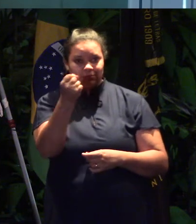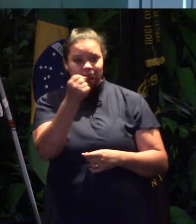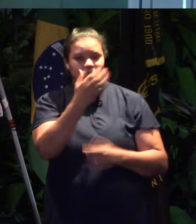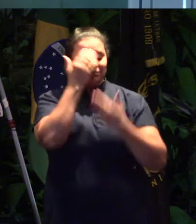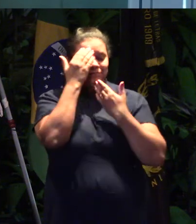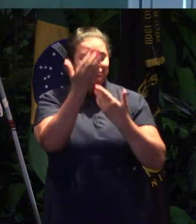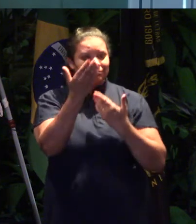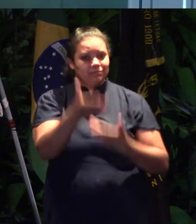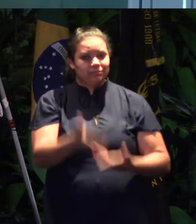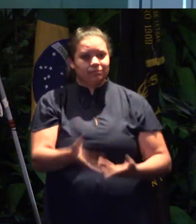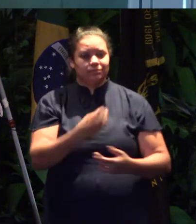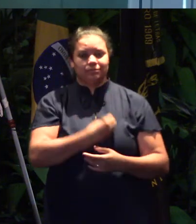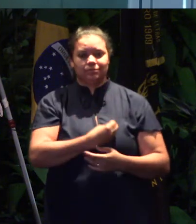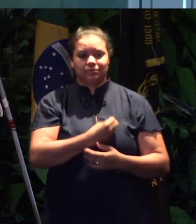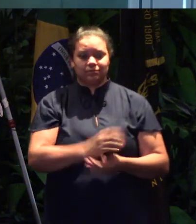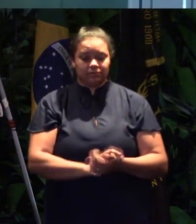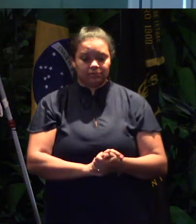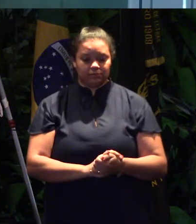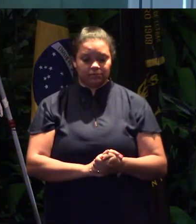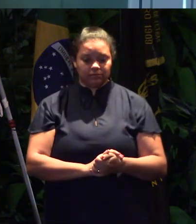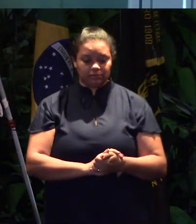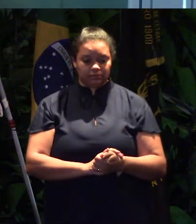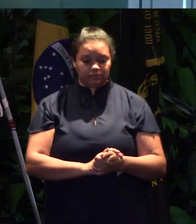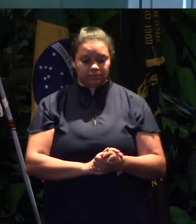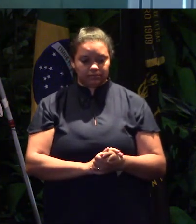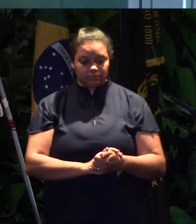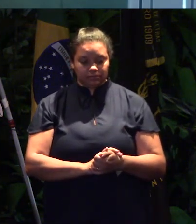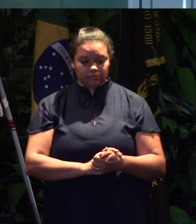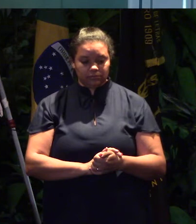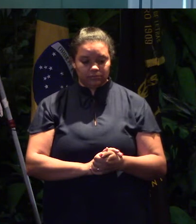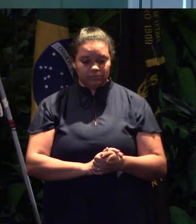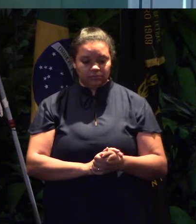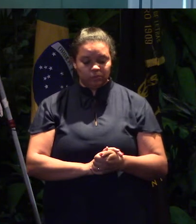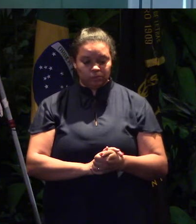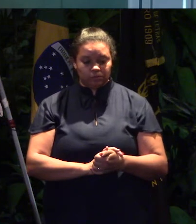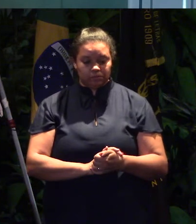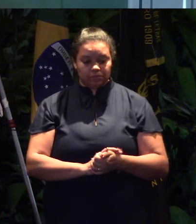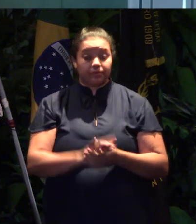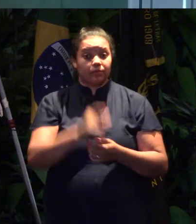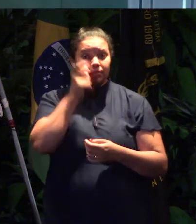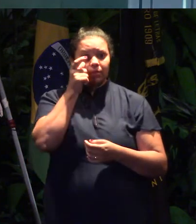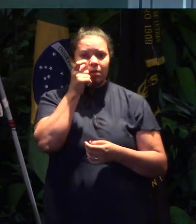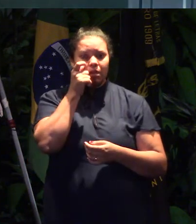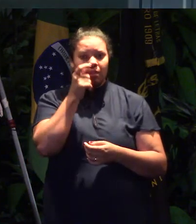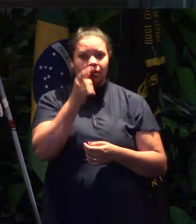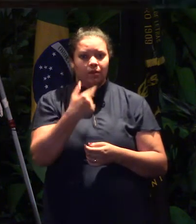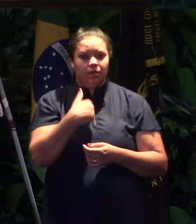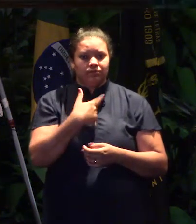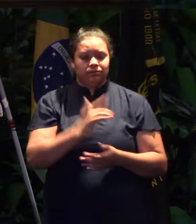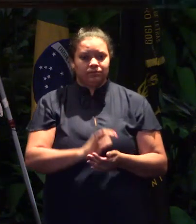presença. Pelas palavras. É só uma intervenção, assim, que por curiosidade, porque teve um